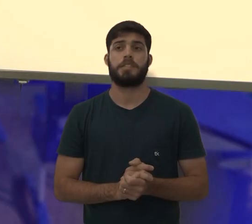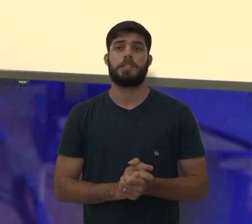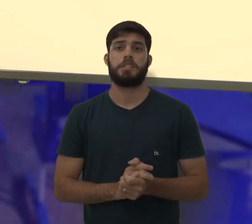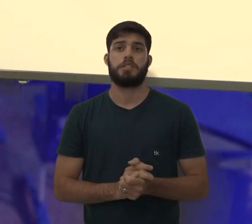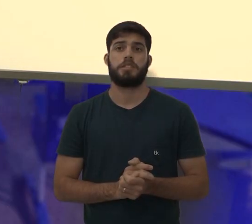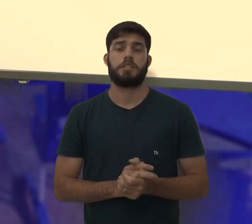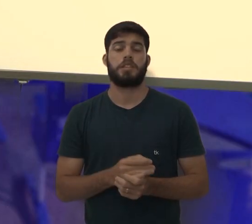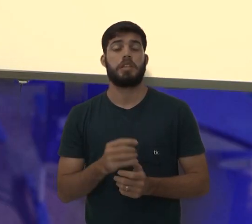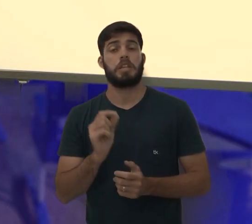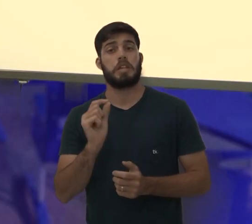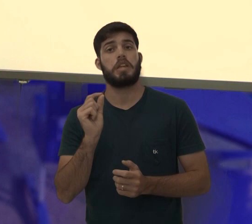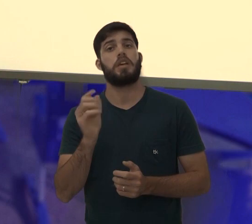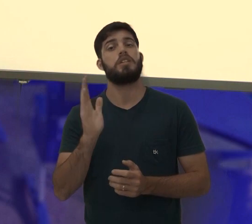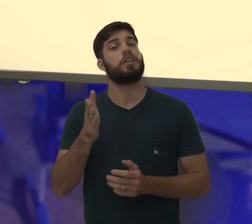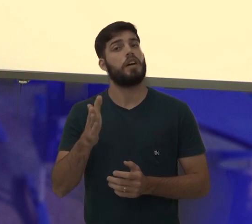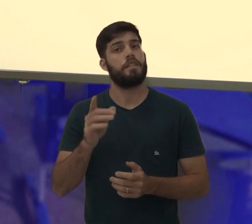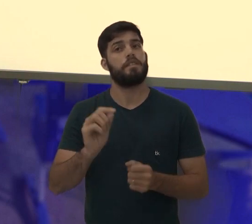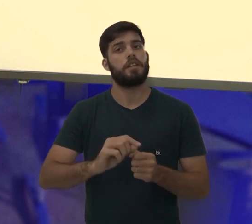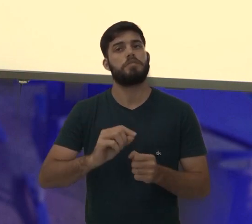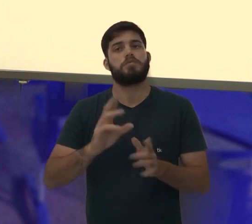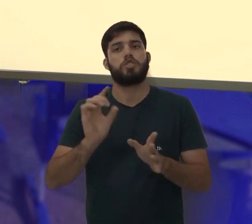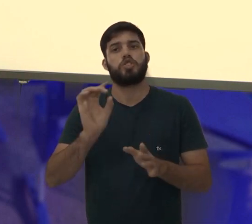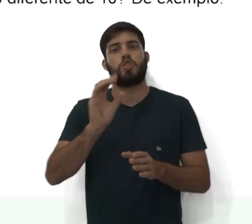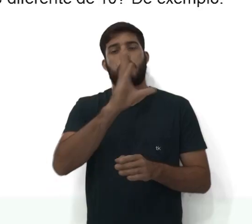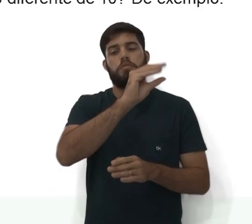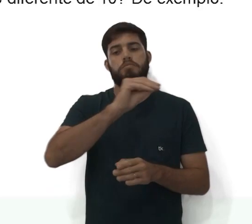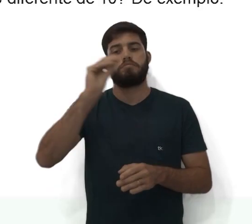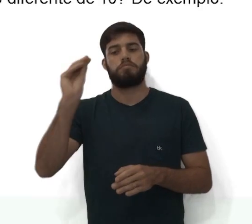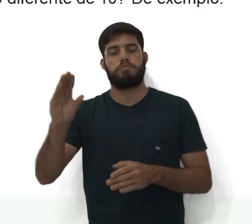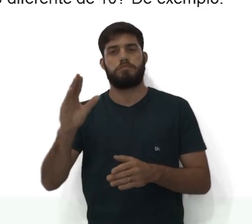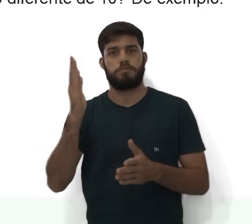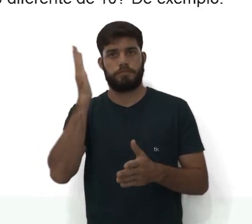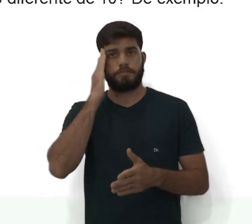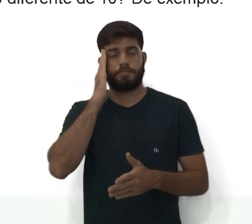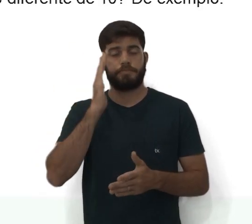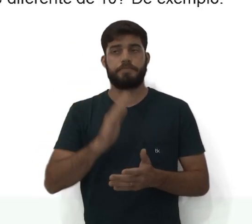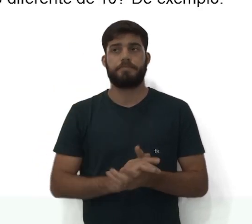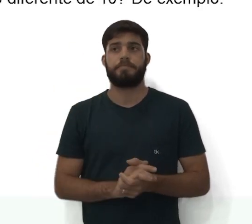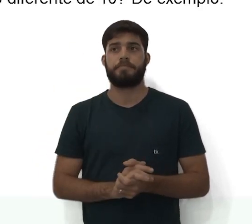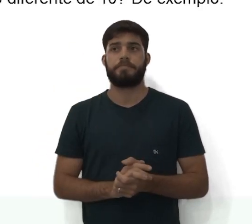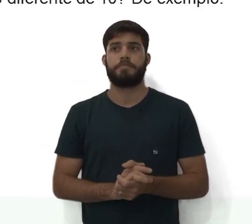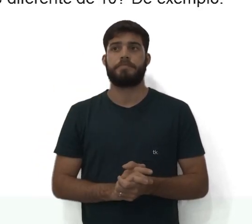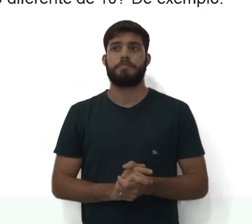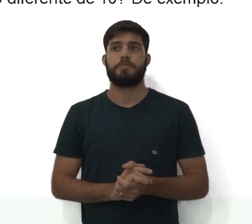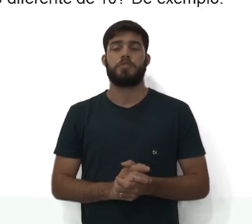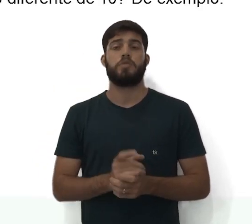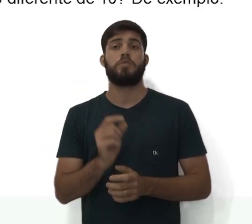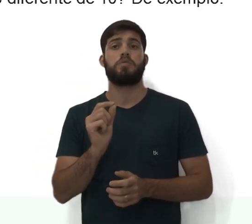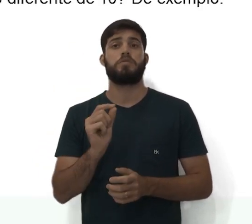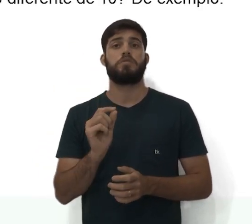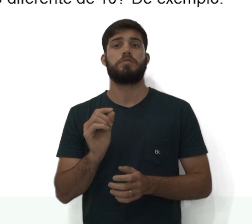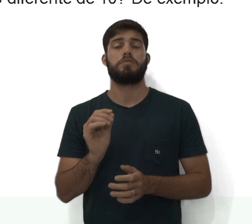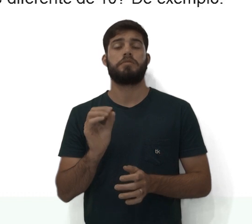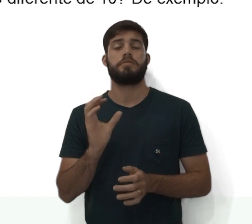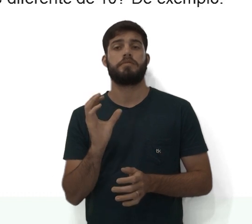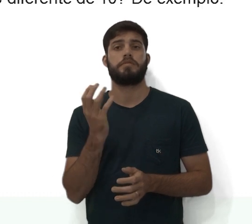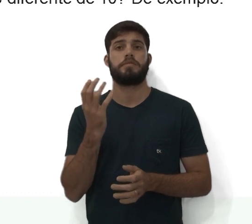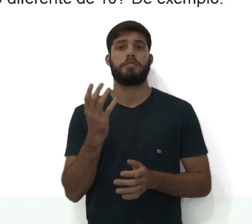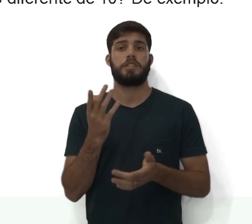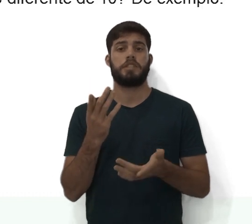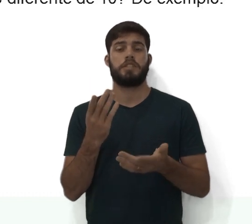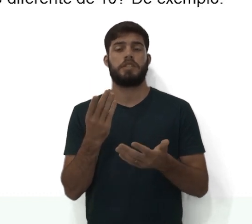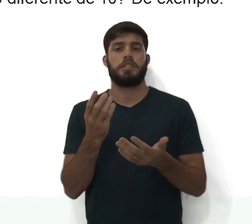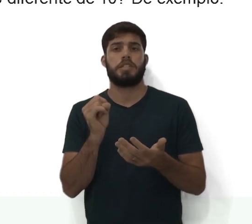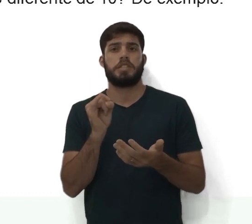só era repeti-la, não é? A quarta, ó. O que aconteceria com essa sequência se a base fosse um inteiro diferente de